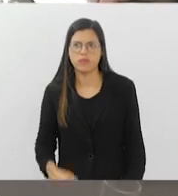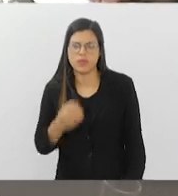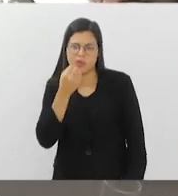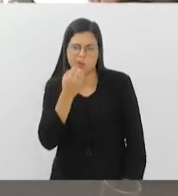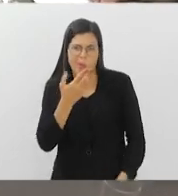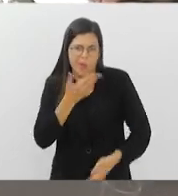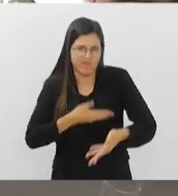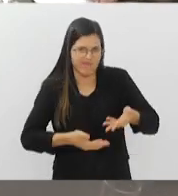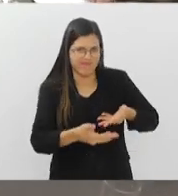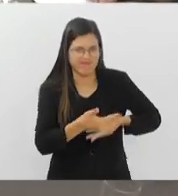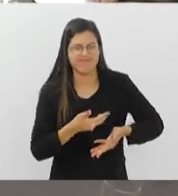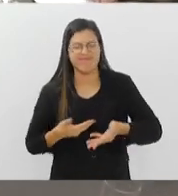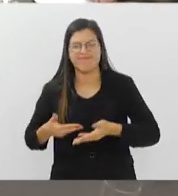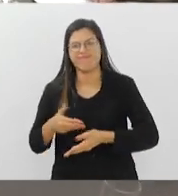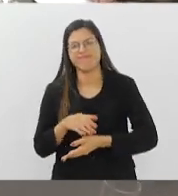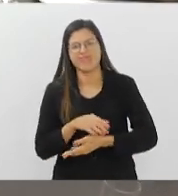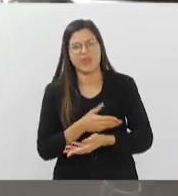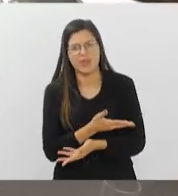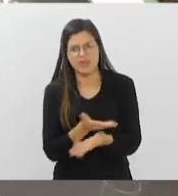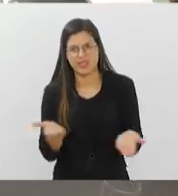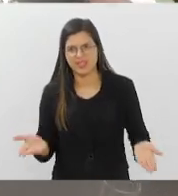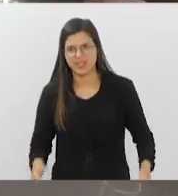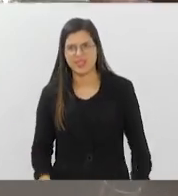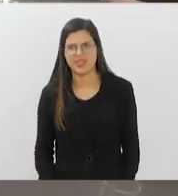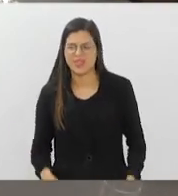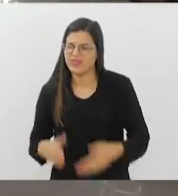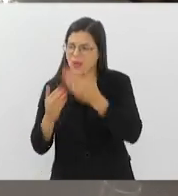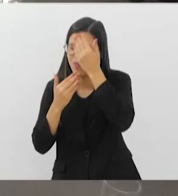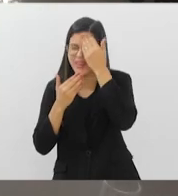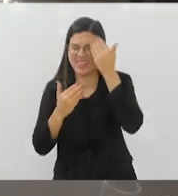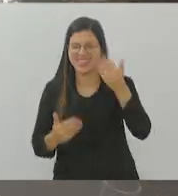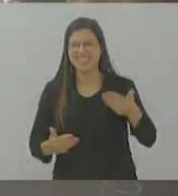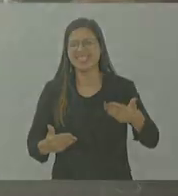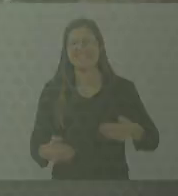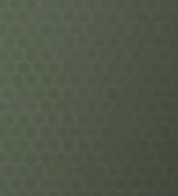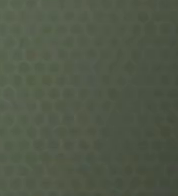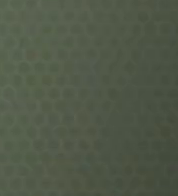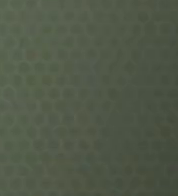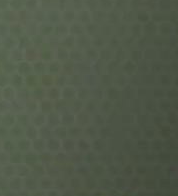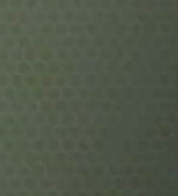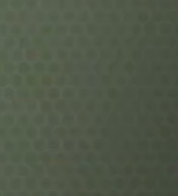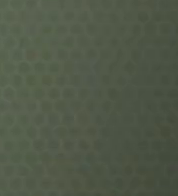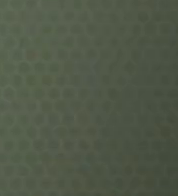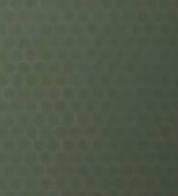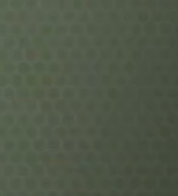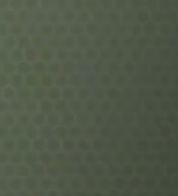com Vossas Excelências. Muito obrigado. Da parte que me toca. Está encerrada a sessão.